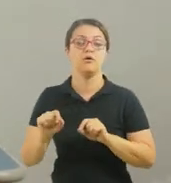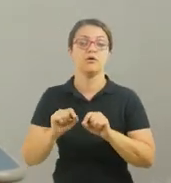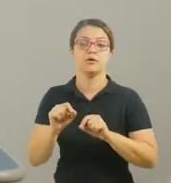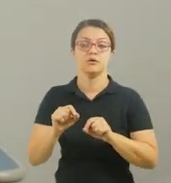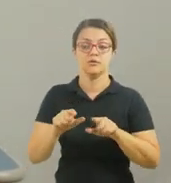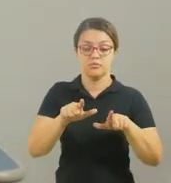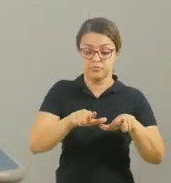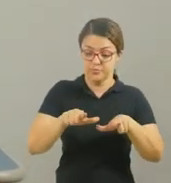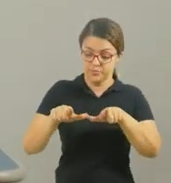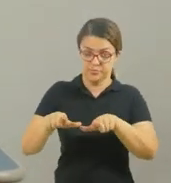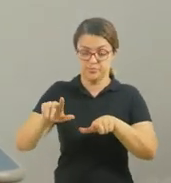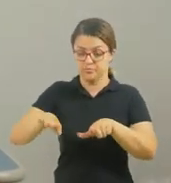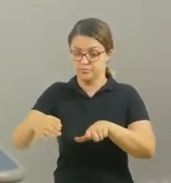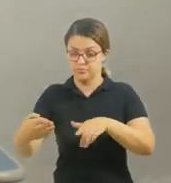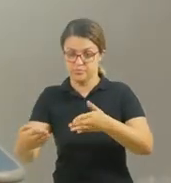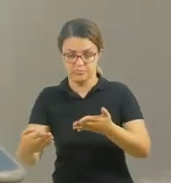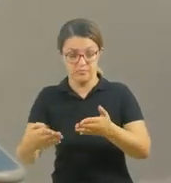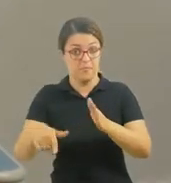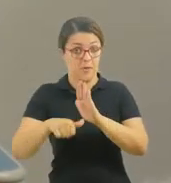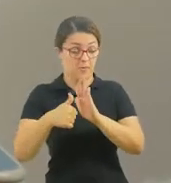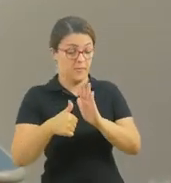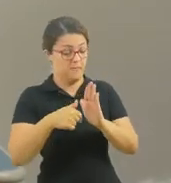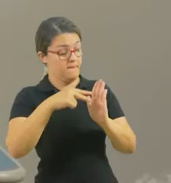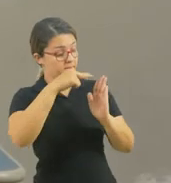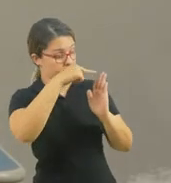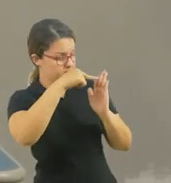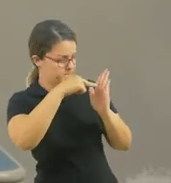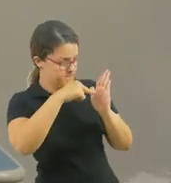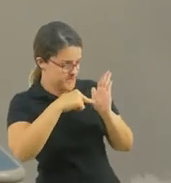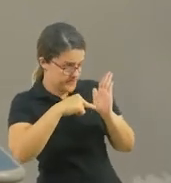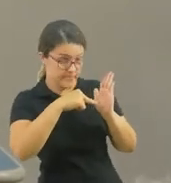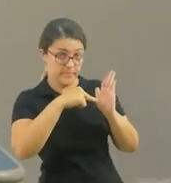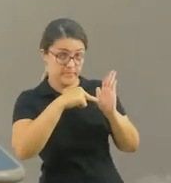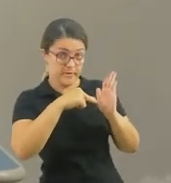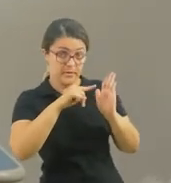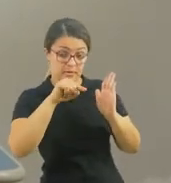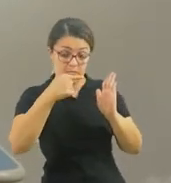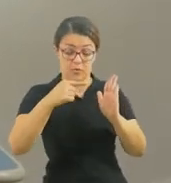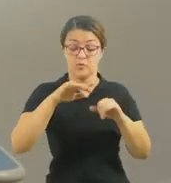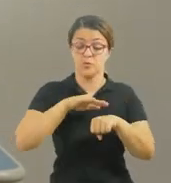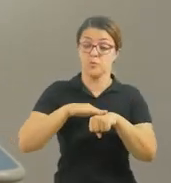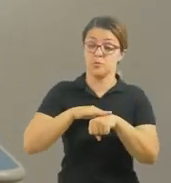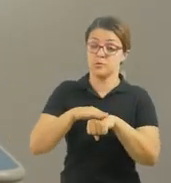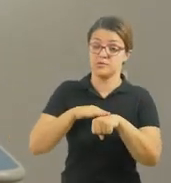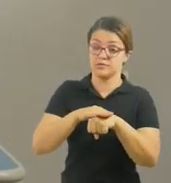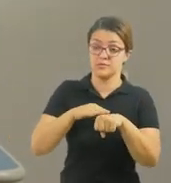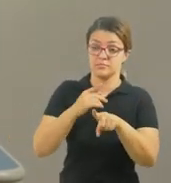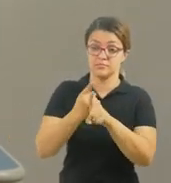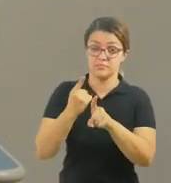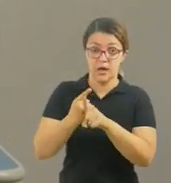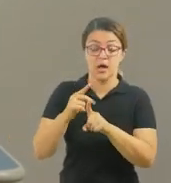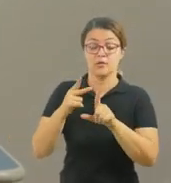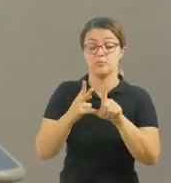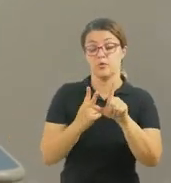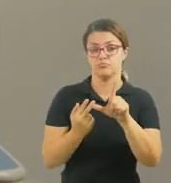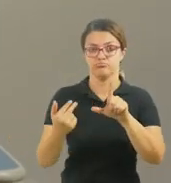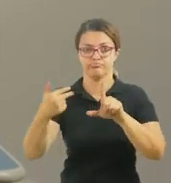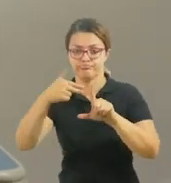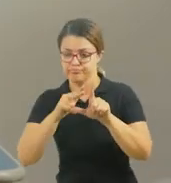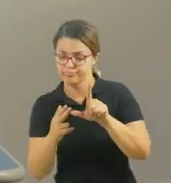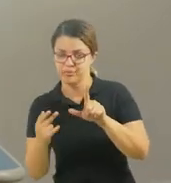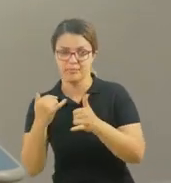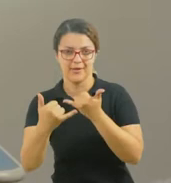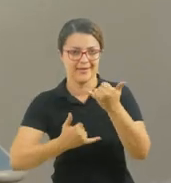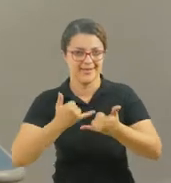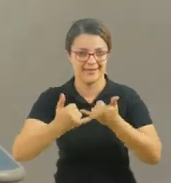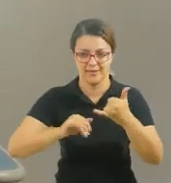virar um jogo da memória. Então, a gente vai ler primeiro, conversar com a criança sobre as adivinhas e depois recortar